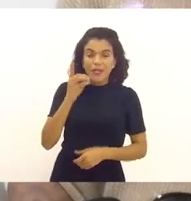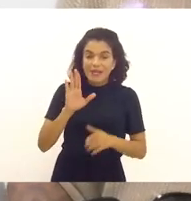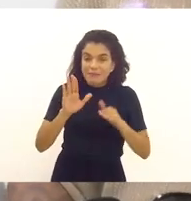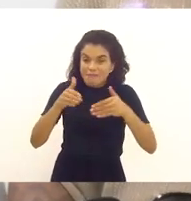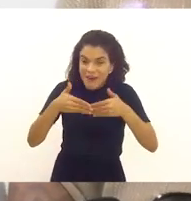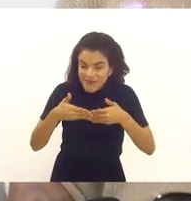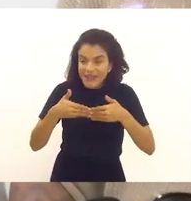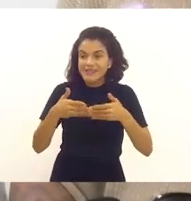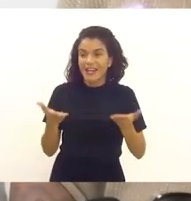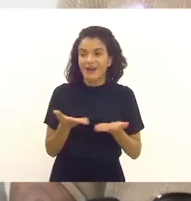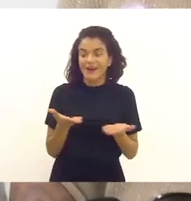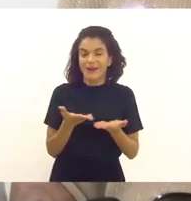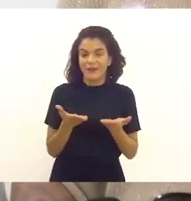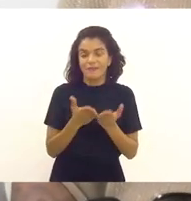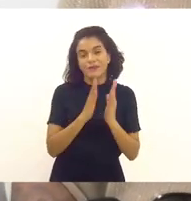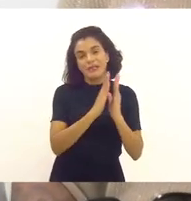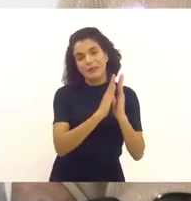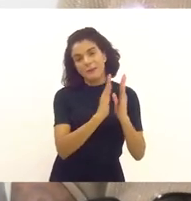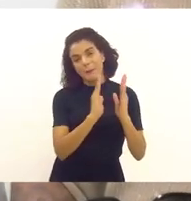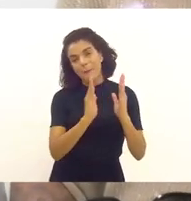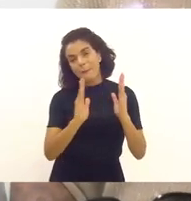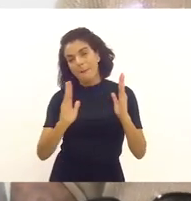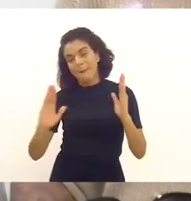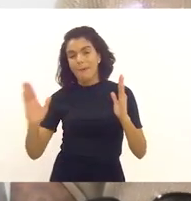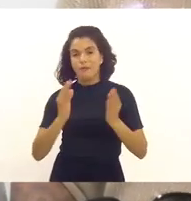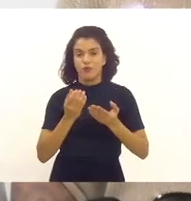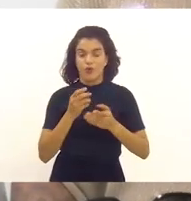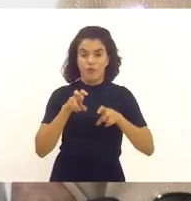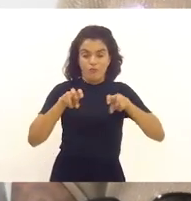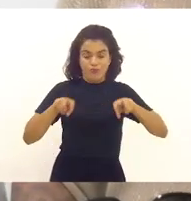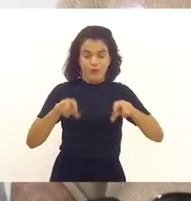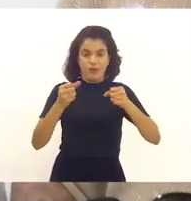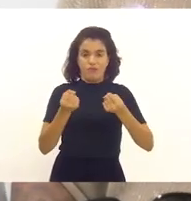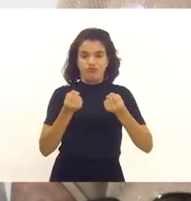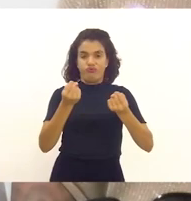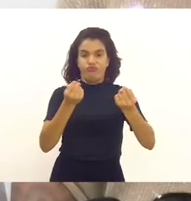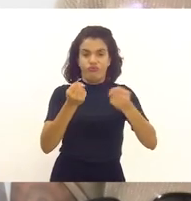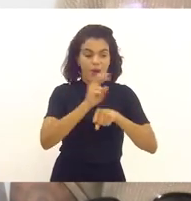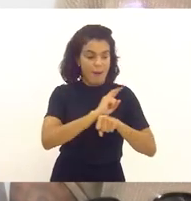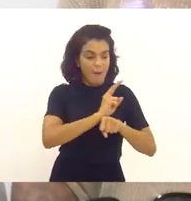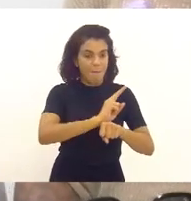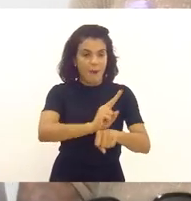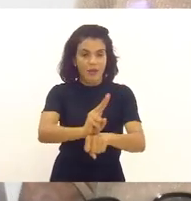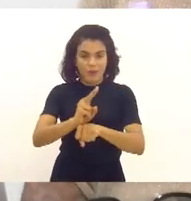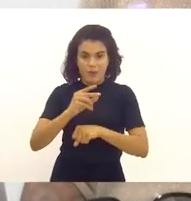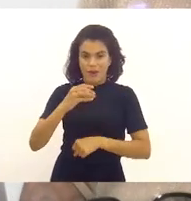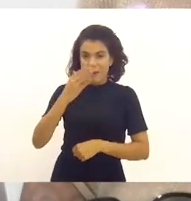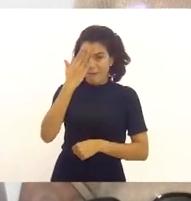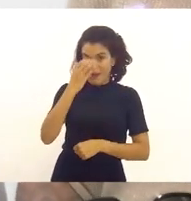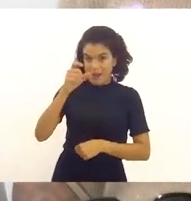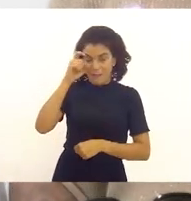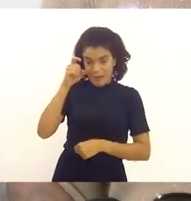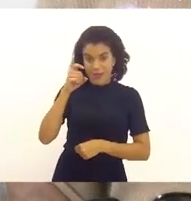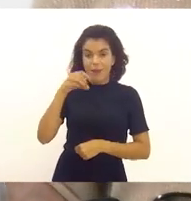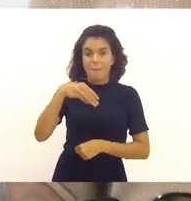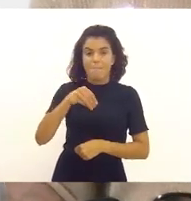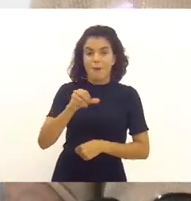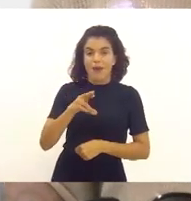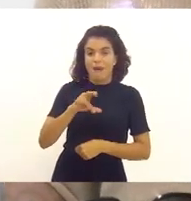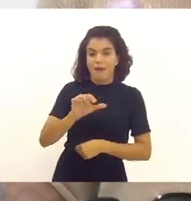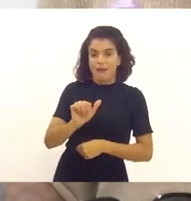nesse processo é que a gente tem visto dá pra tu ler Maria da Penha a gente também tem conseguido promover algumas algumas mudanças em alguns